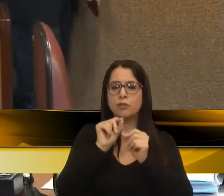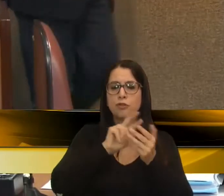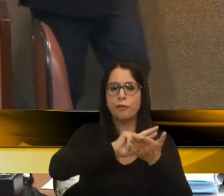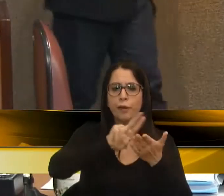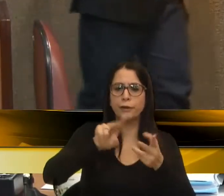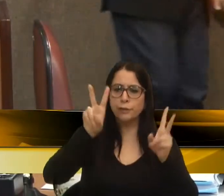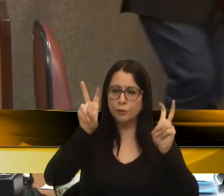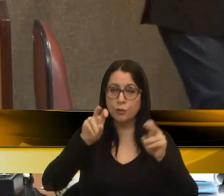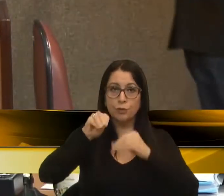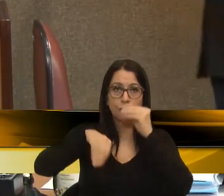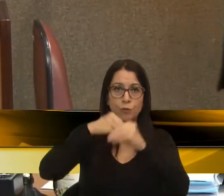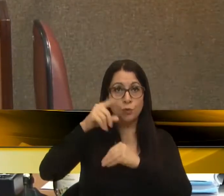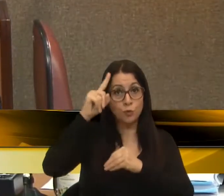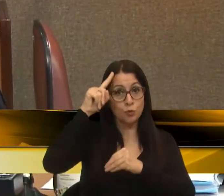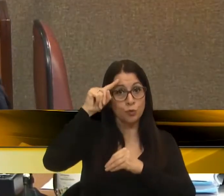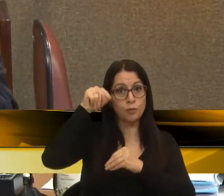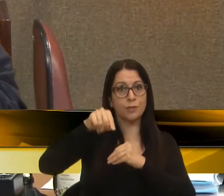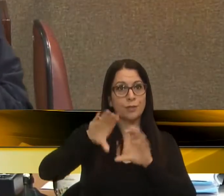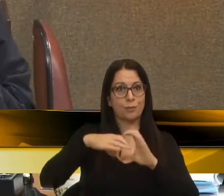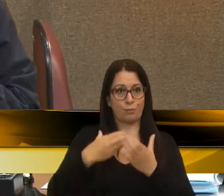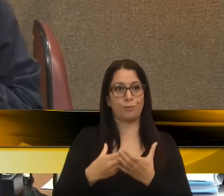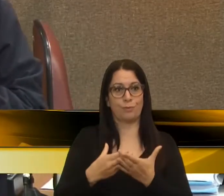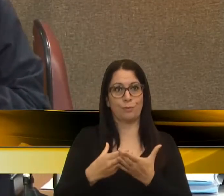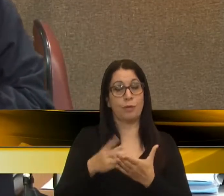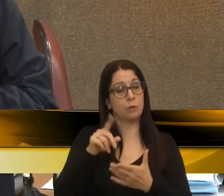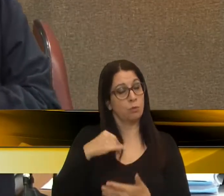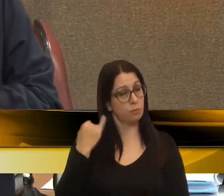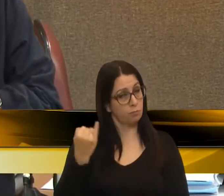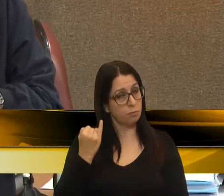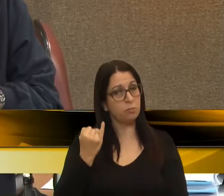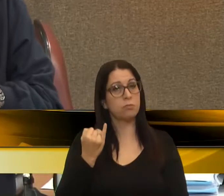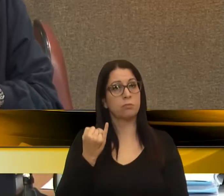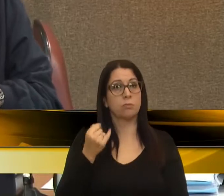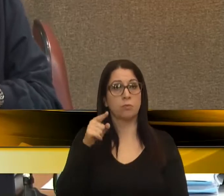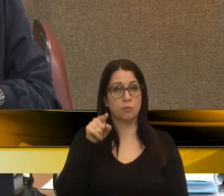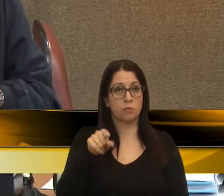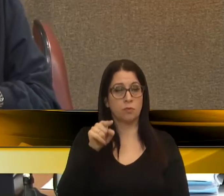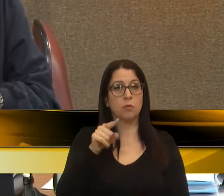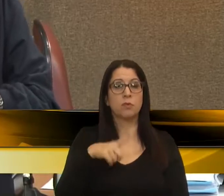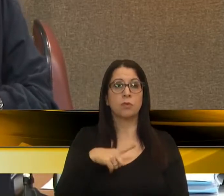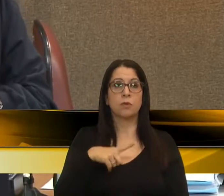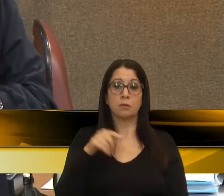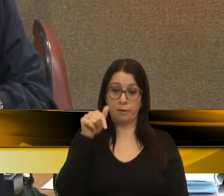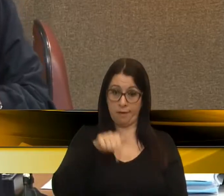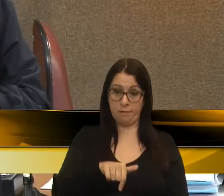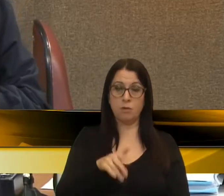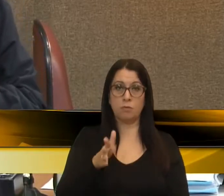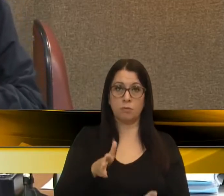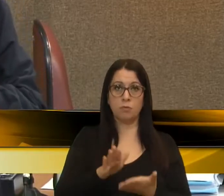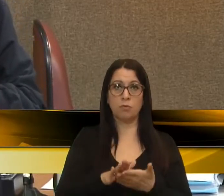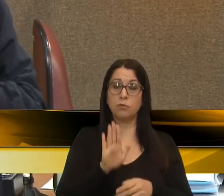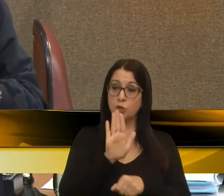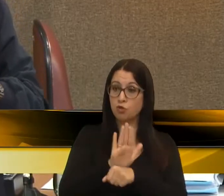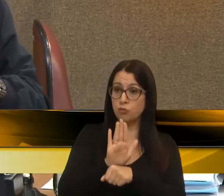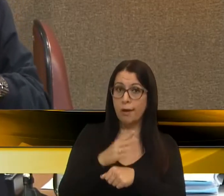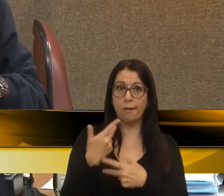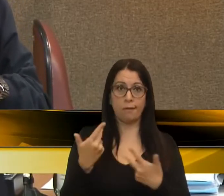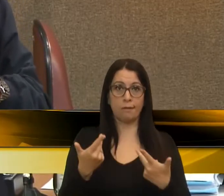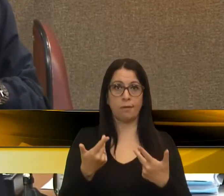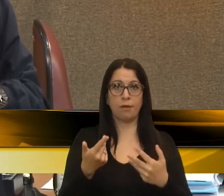assuntos que envolvem o dia a dia da nossa comunidade. Então é importante Vossa Excelência estar aqui e ajudar